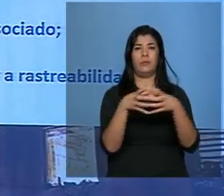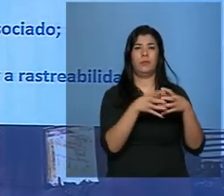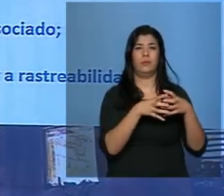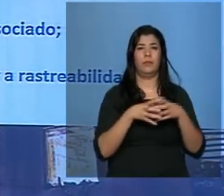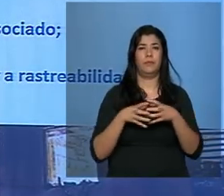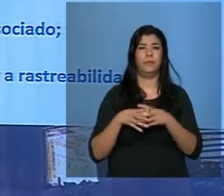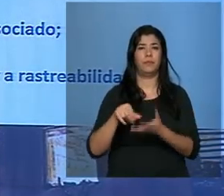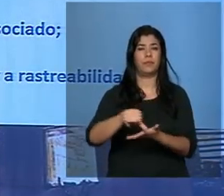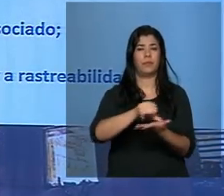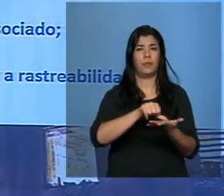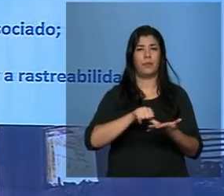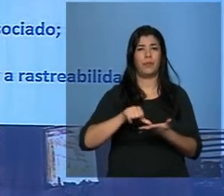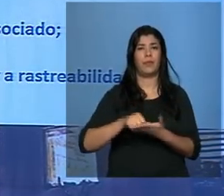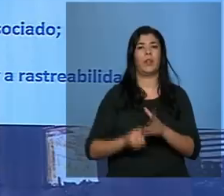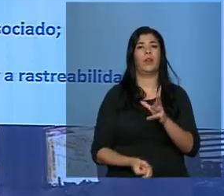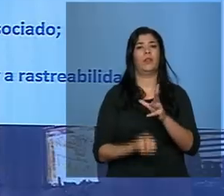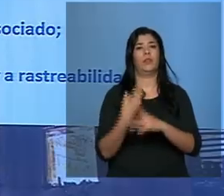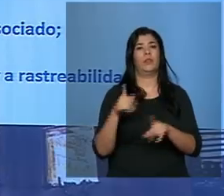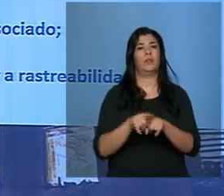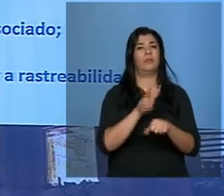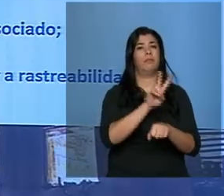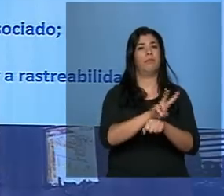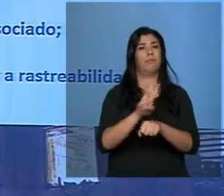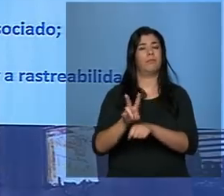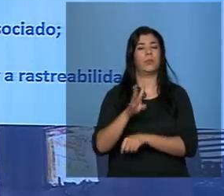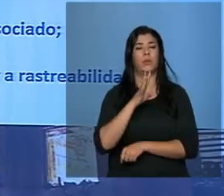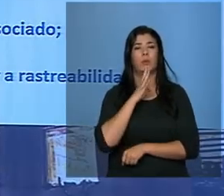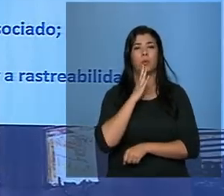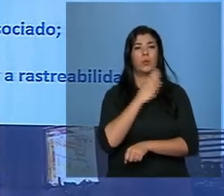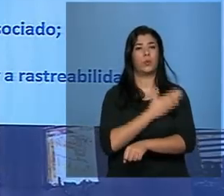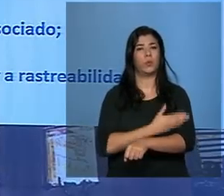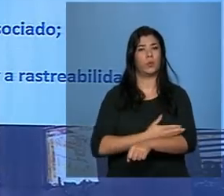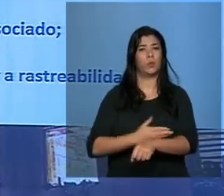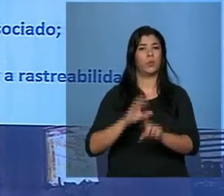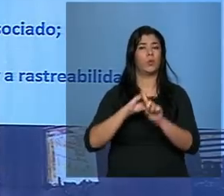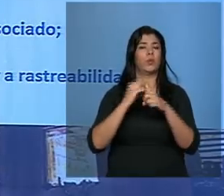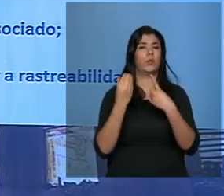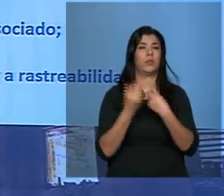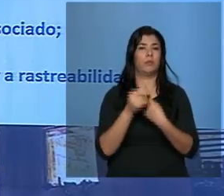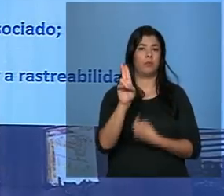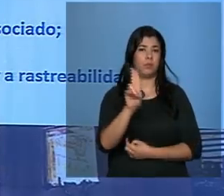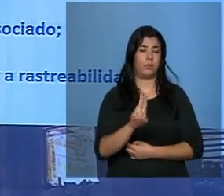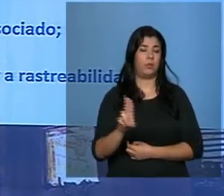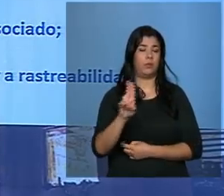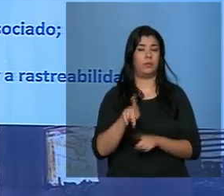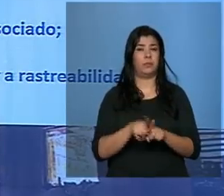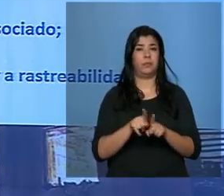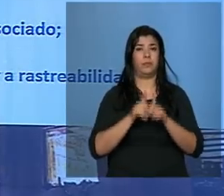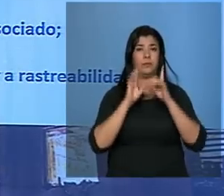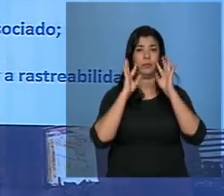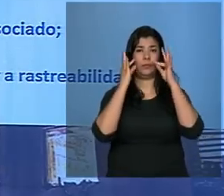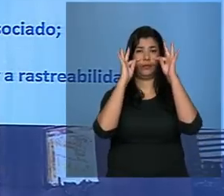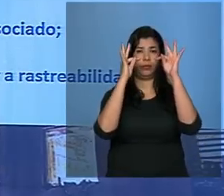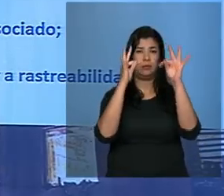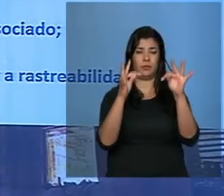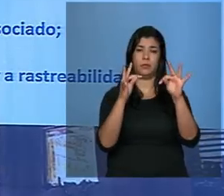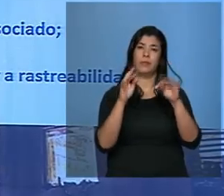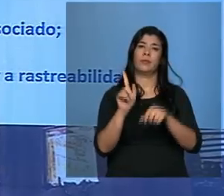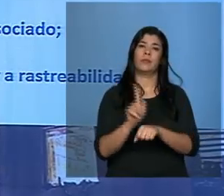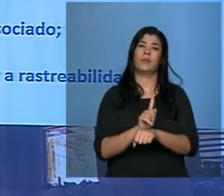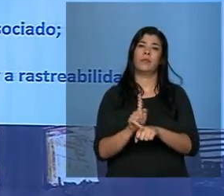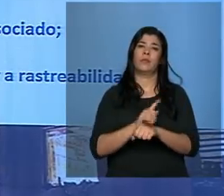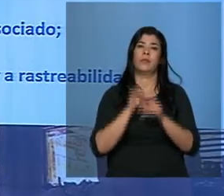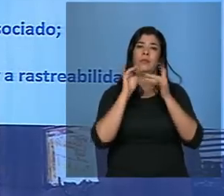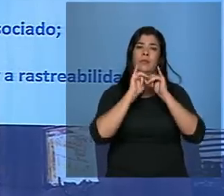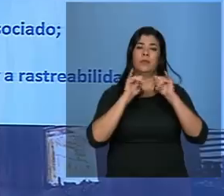setores produtivos e valorização e proteção do conhecimento tradicional associado. Uso intensivo de tecnologia de informação e gestão de informação,